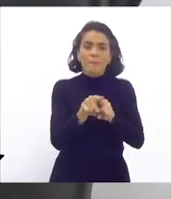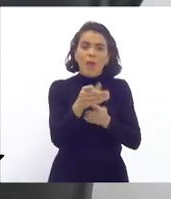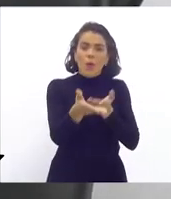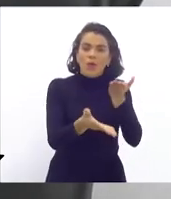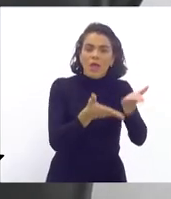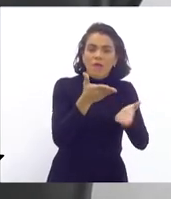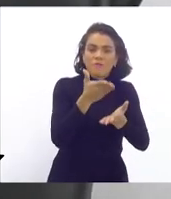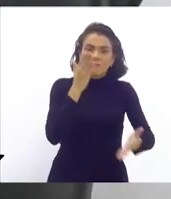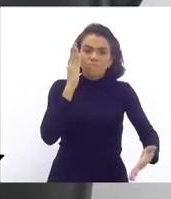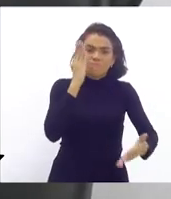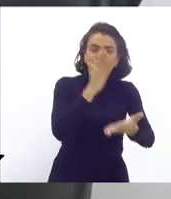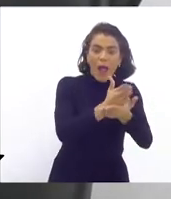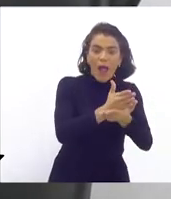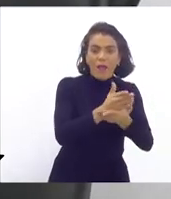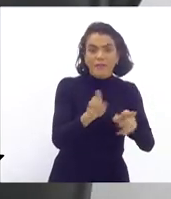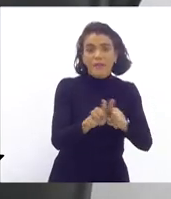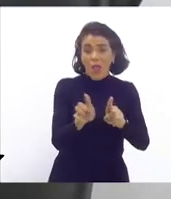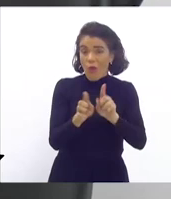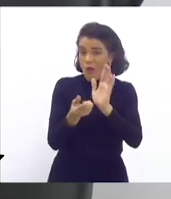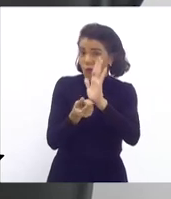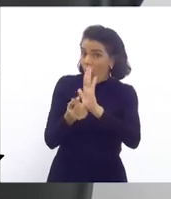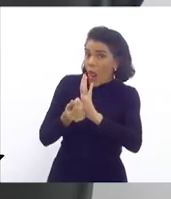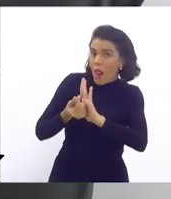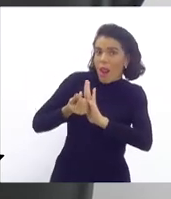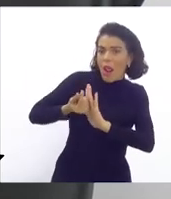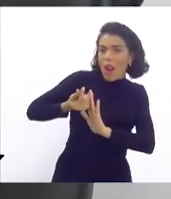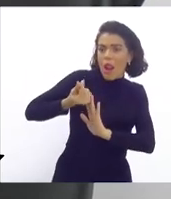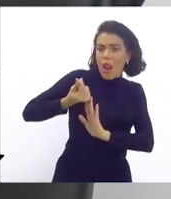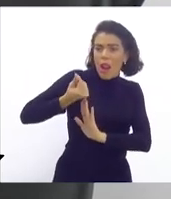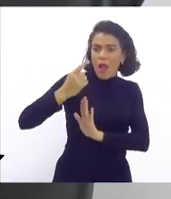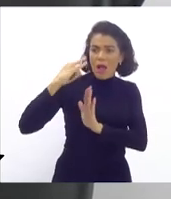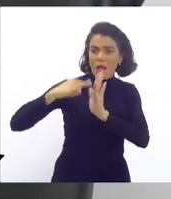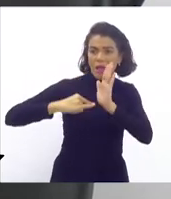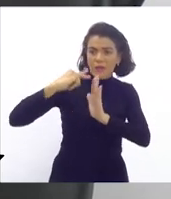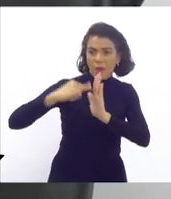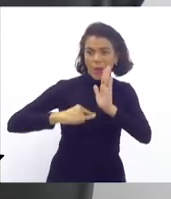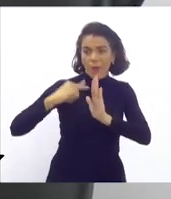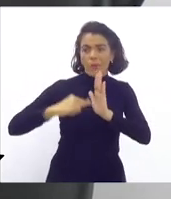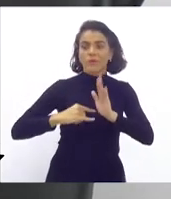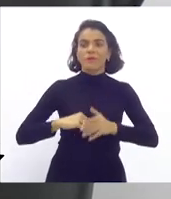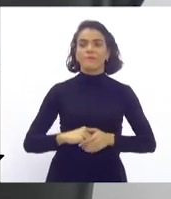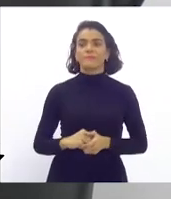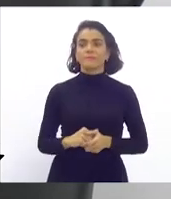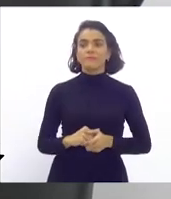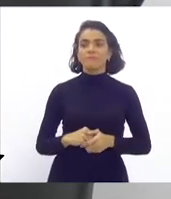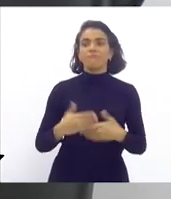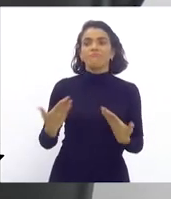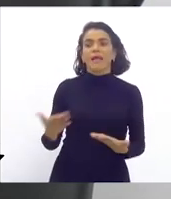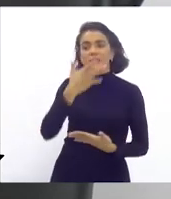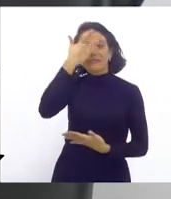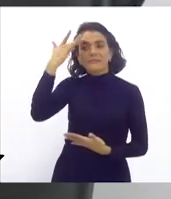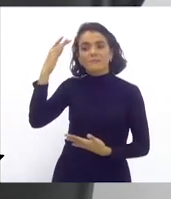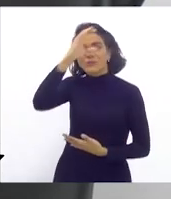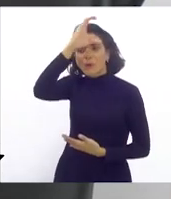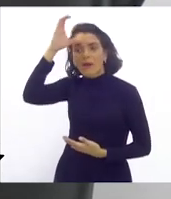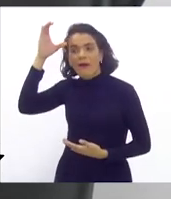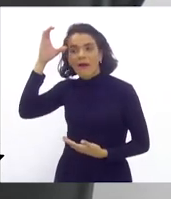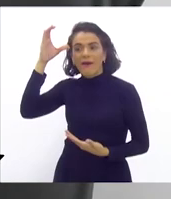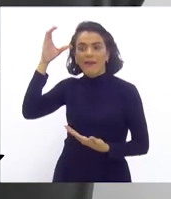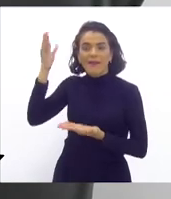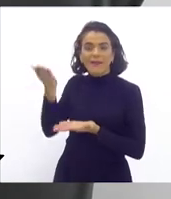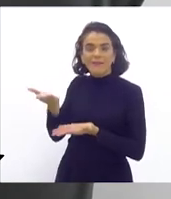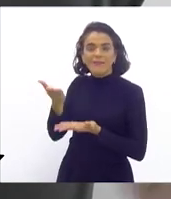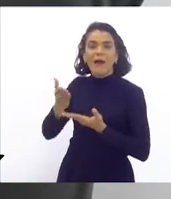interrompido que tem um valor exorbitante cobrado pelo serviço a quem Esse pobre coitado cidadão do Rio de